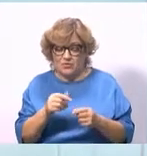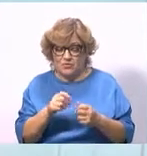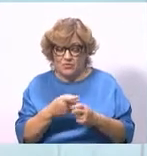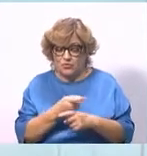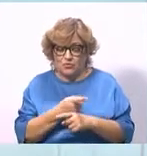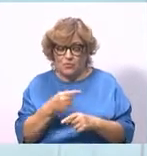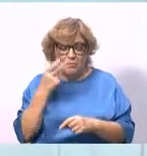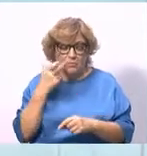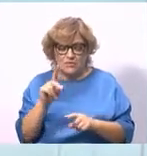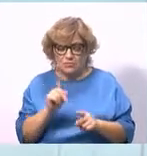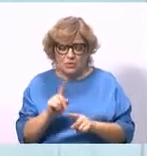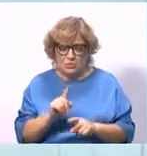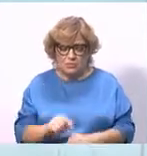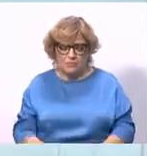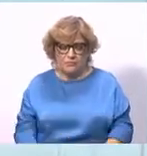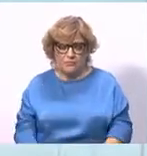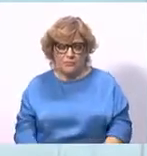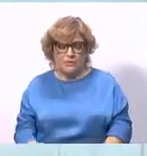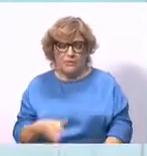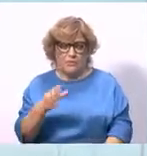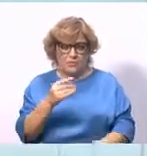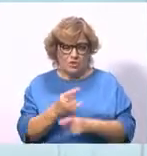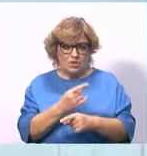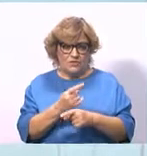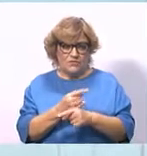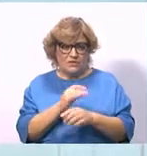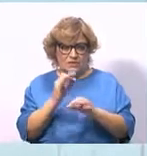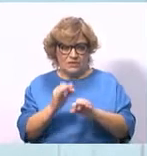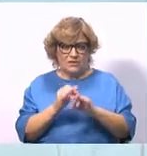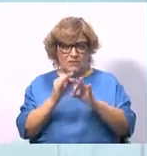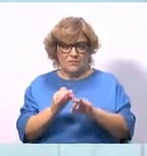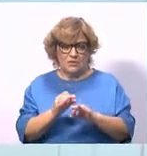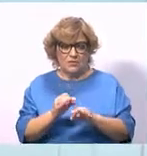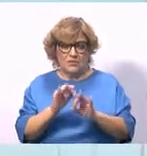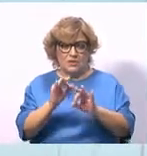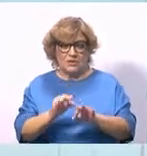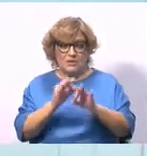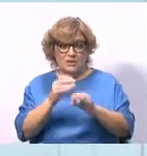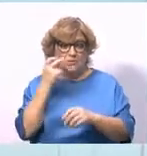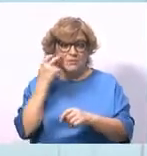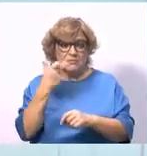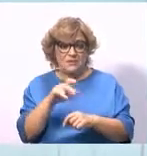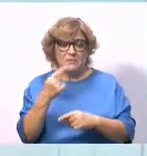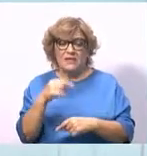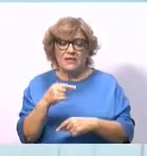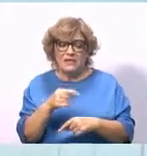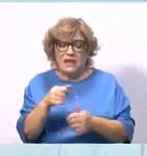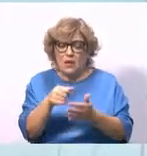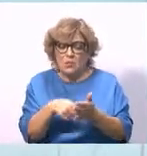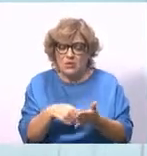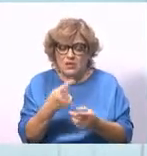assunto definitivamente. Não. Muitas das vezes, em termos de tratamentos, muitas das vezes o tratamento definitivo até passa por um ato